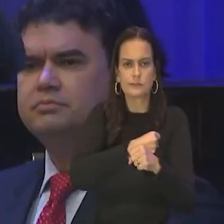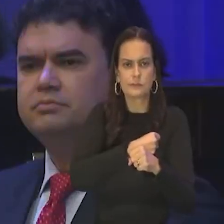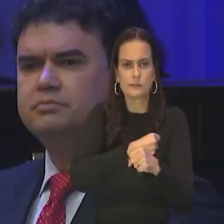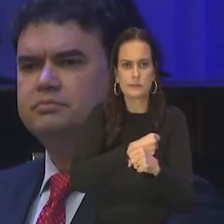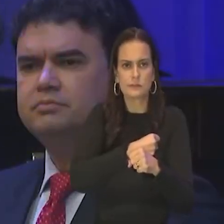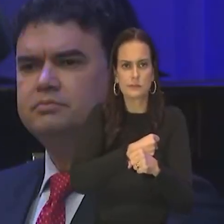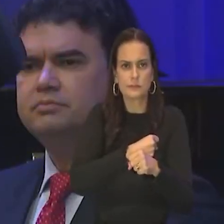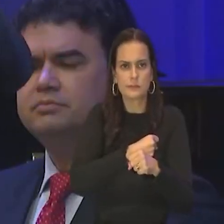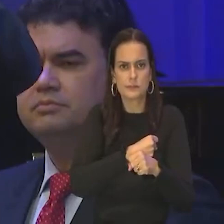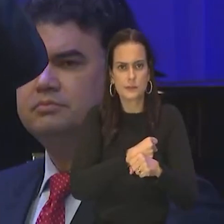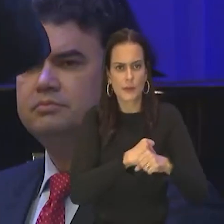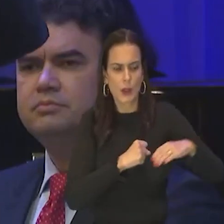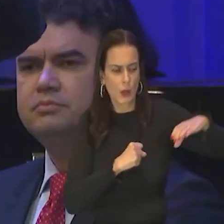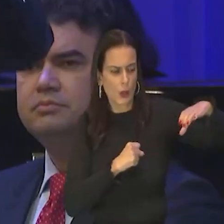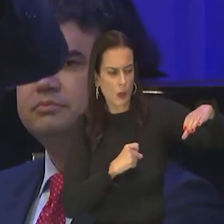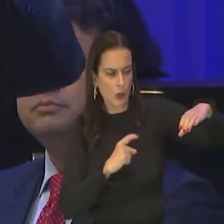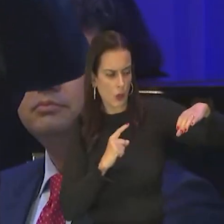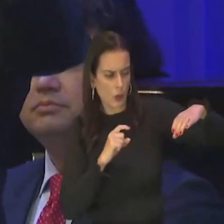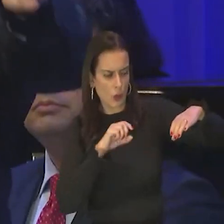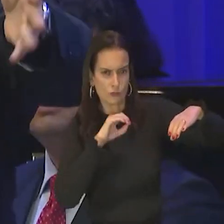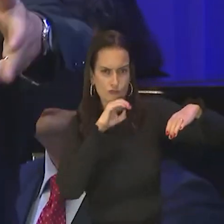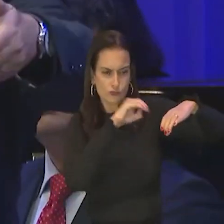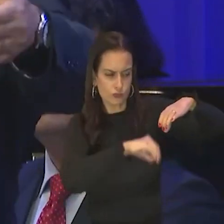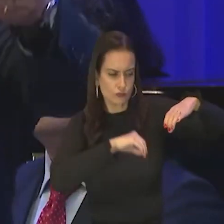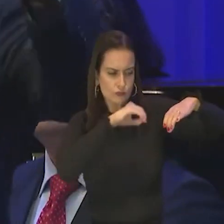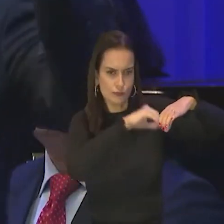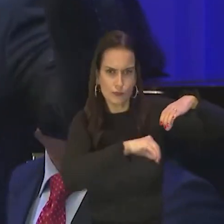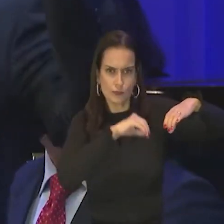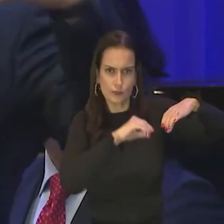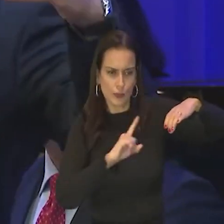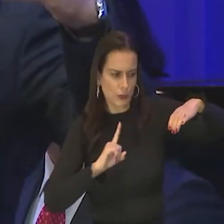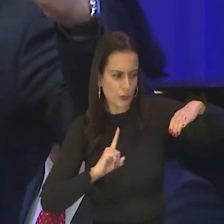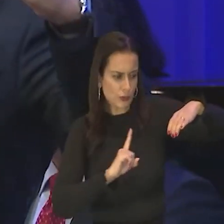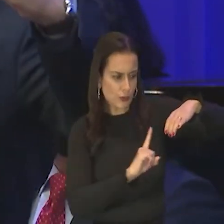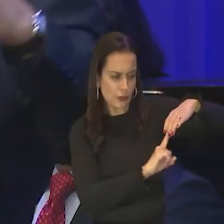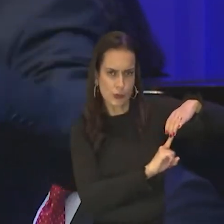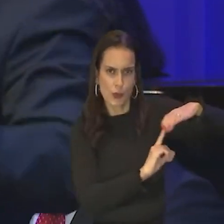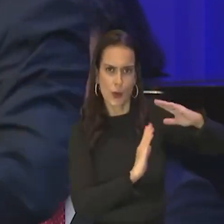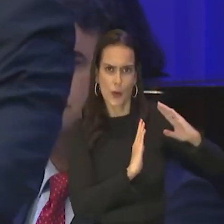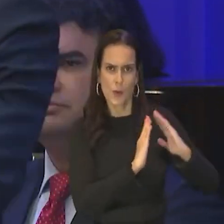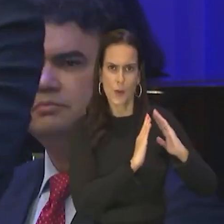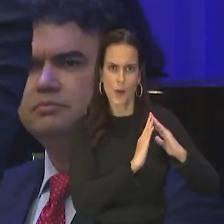aquelas aberturas que as pessoas construíam para morar em tempos antigos,